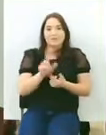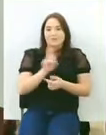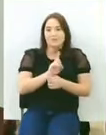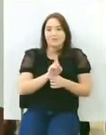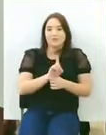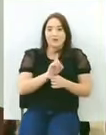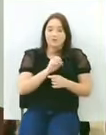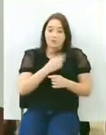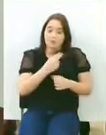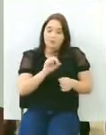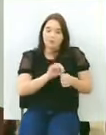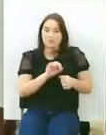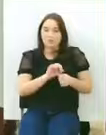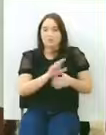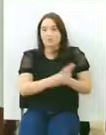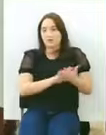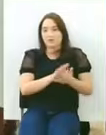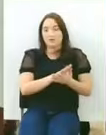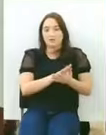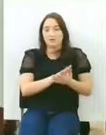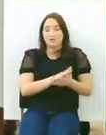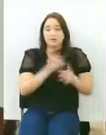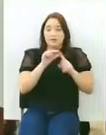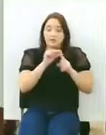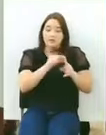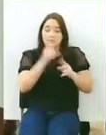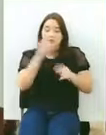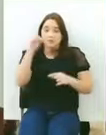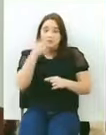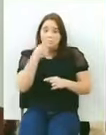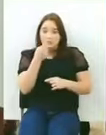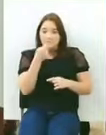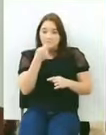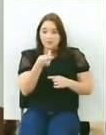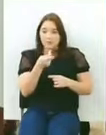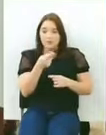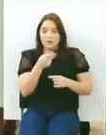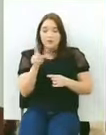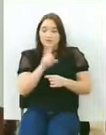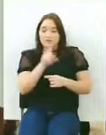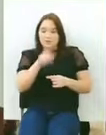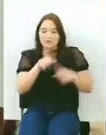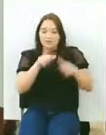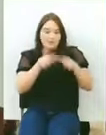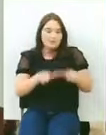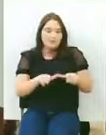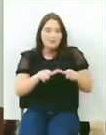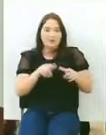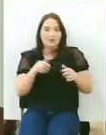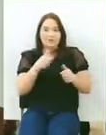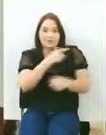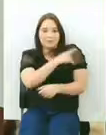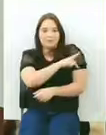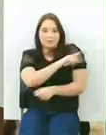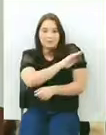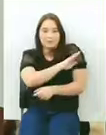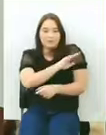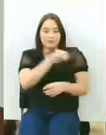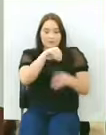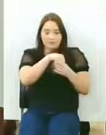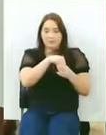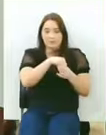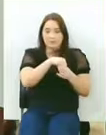aparece. E a palavra de Deus diz que esse não é um local para presbíteros andarem